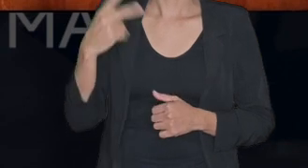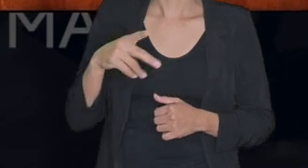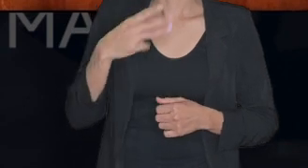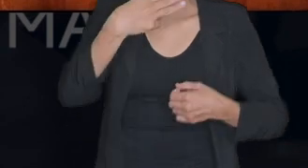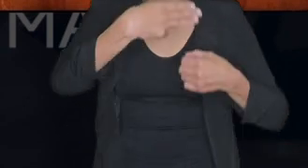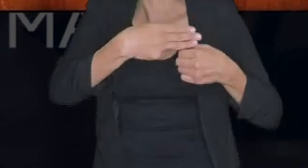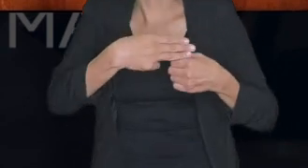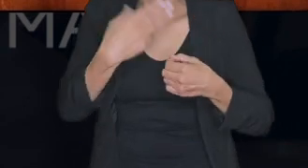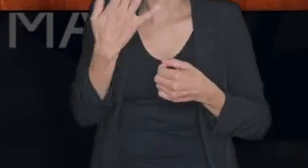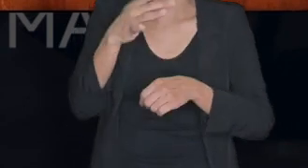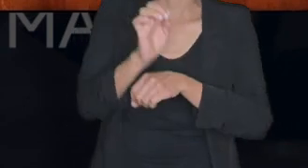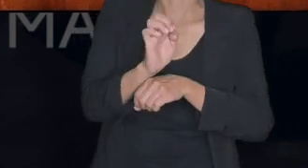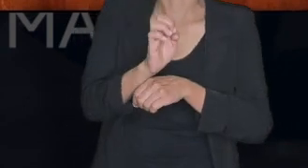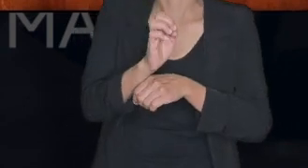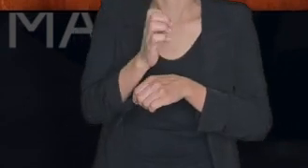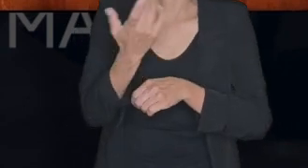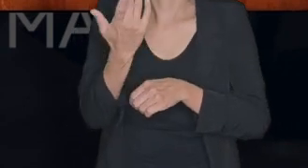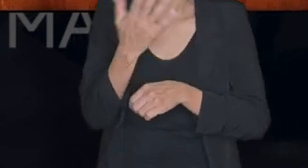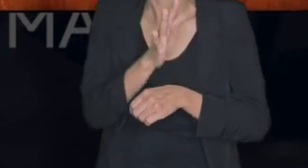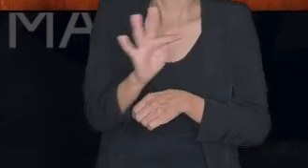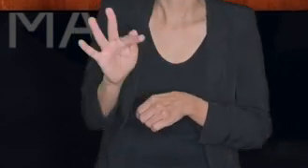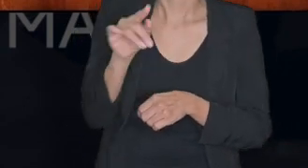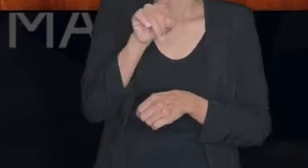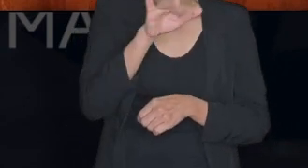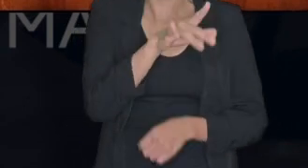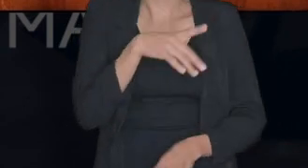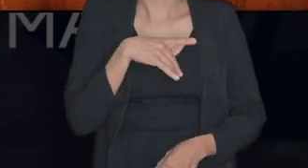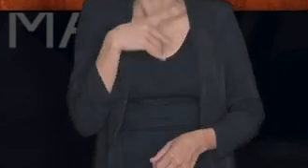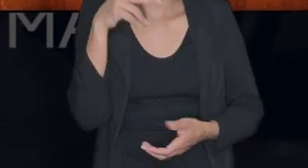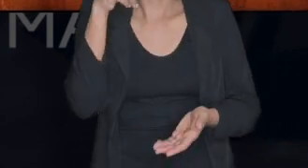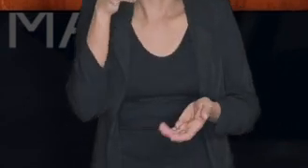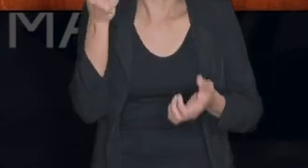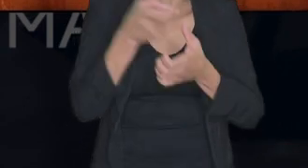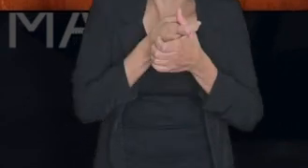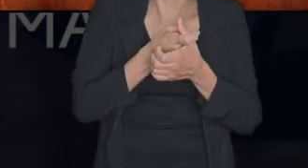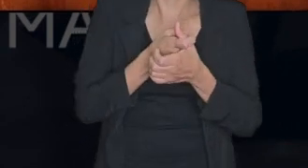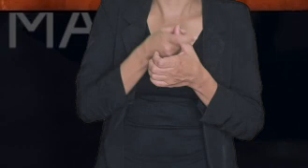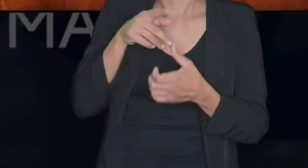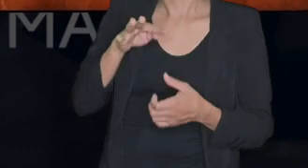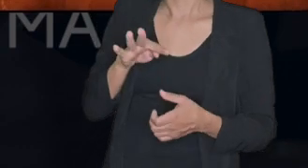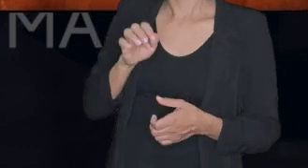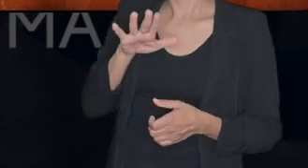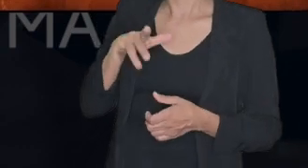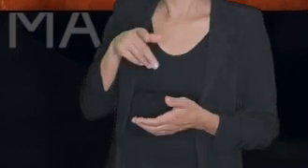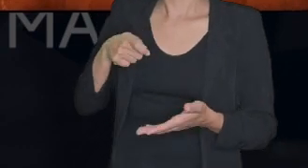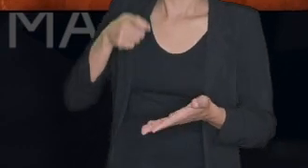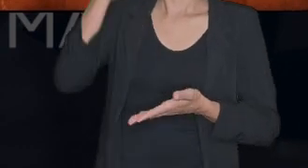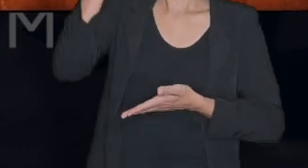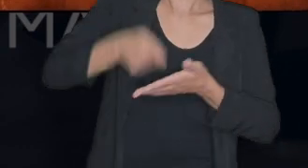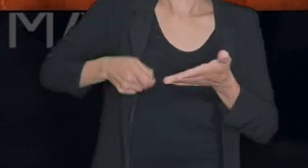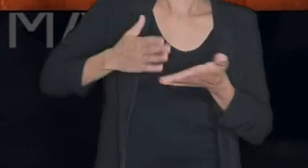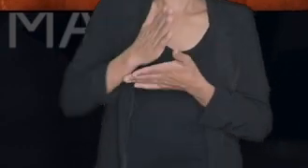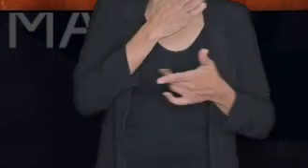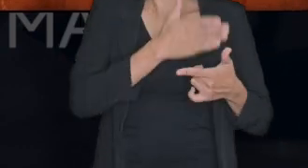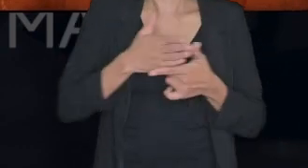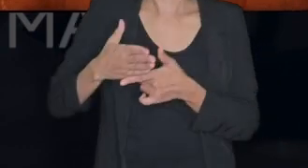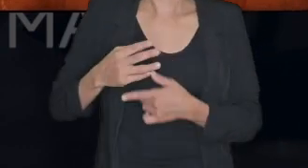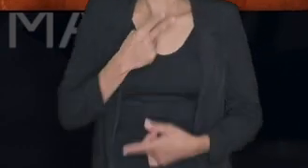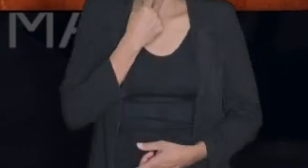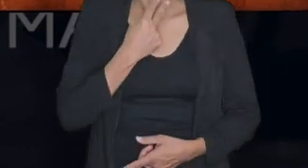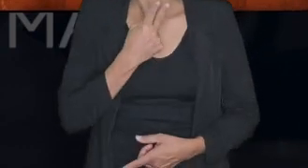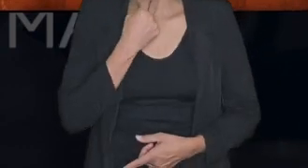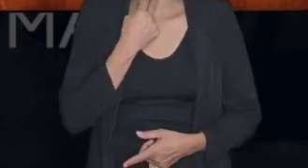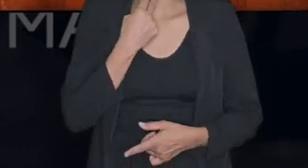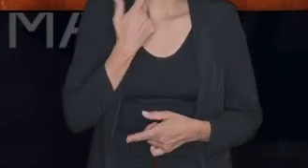Federal. Desculpa, se ela está devendo, o tabelião não deveria nem lavrar a escritura de partilha de bens, por força do artigo 192 do Código Tributário